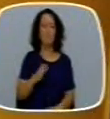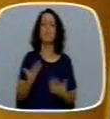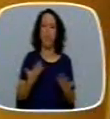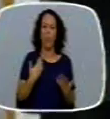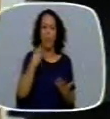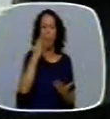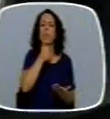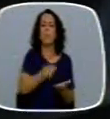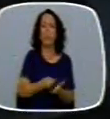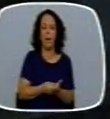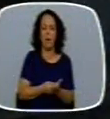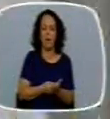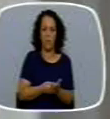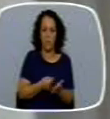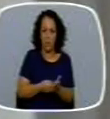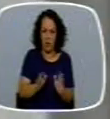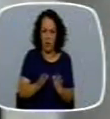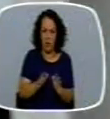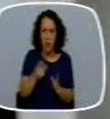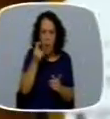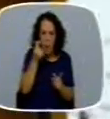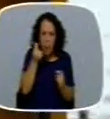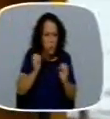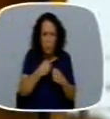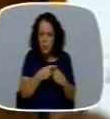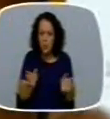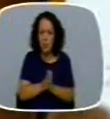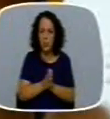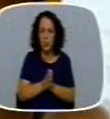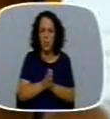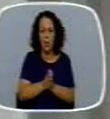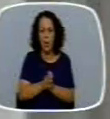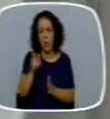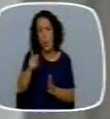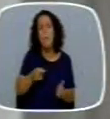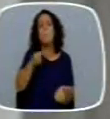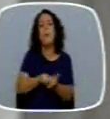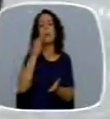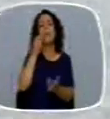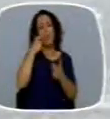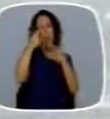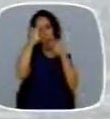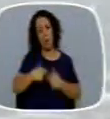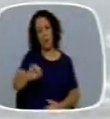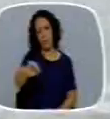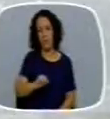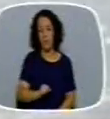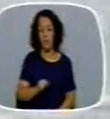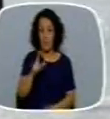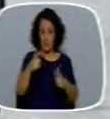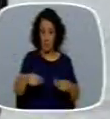pagar isto? Então. À borda não. Isto é tudo de graça? Não, é o que tu pagas, pagas com o corpo. Uma pizza